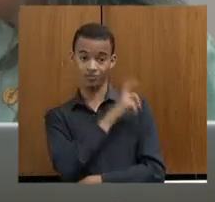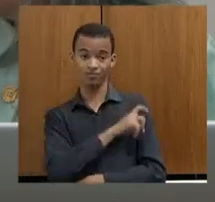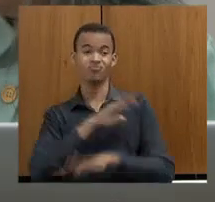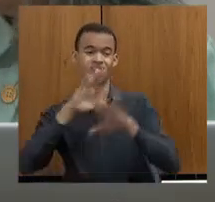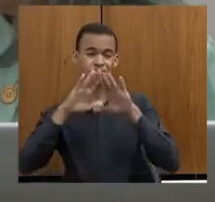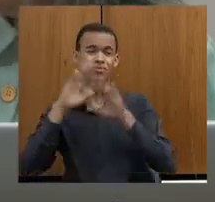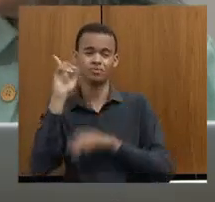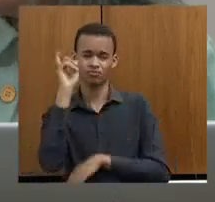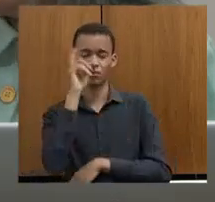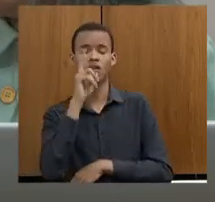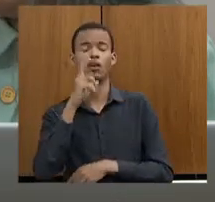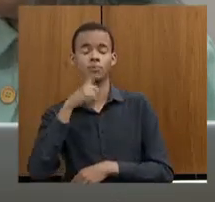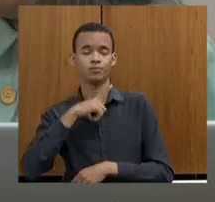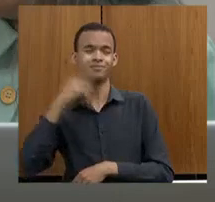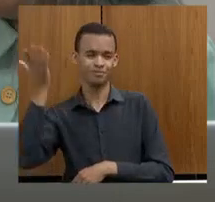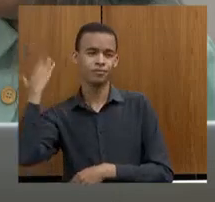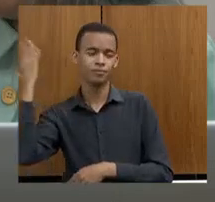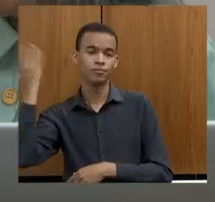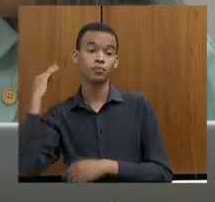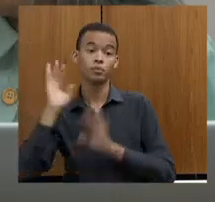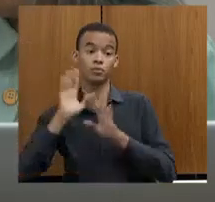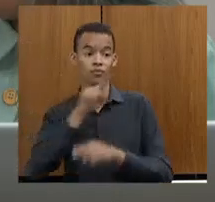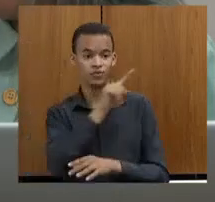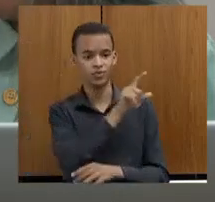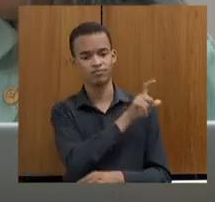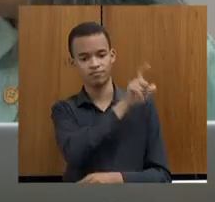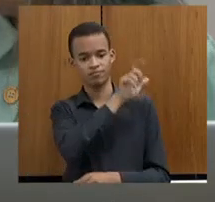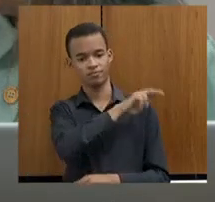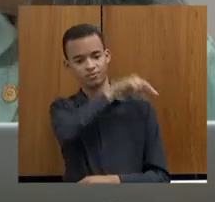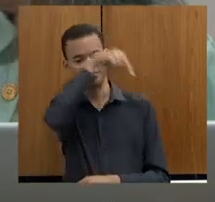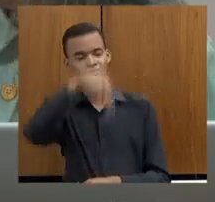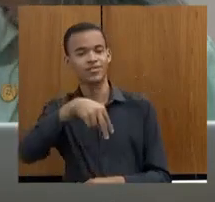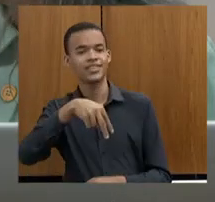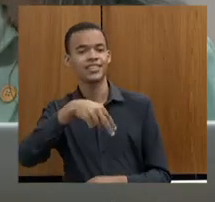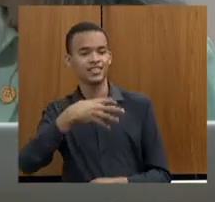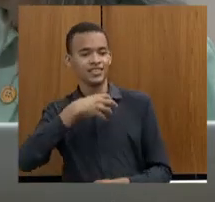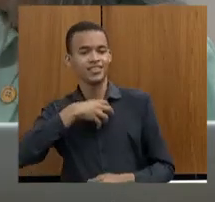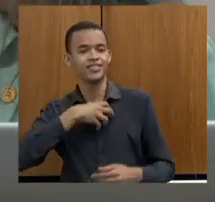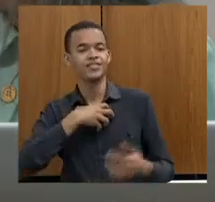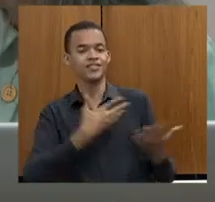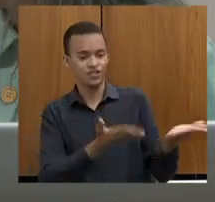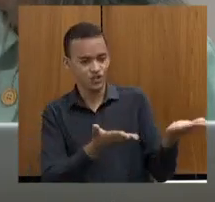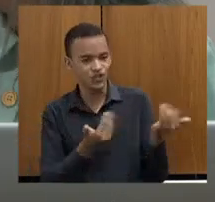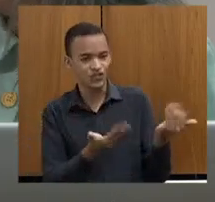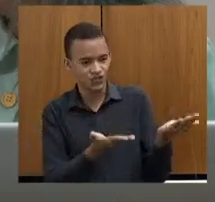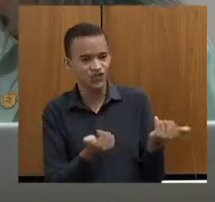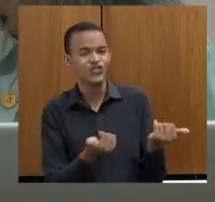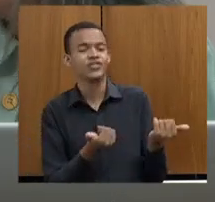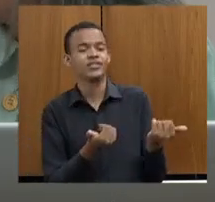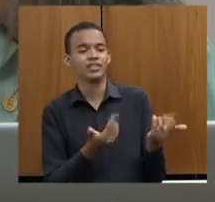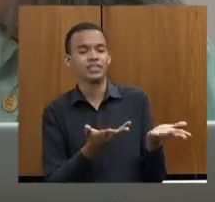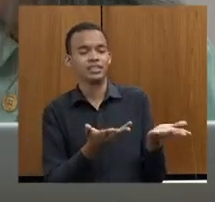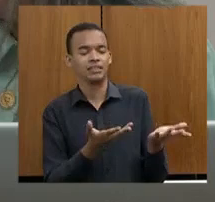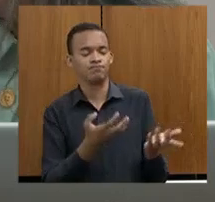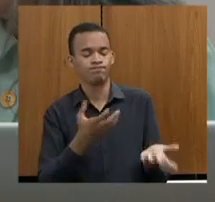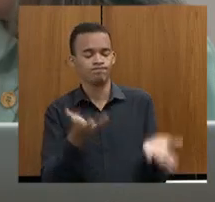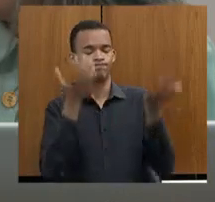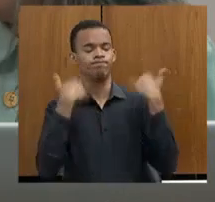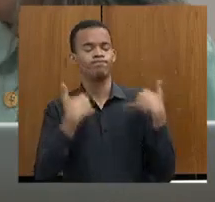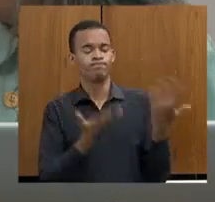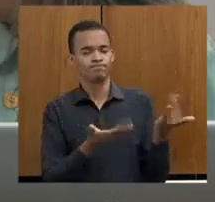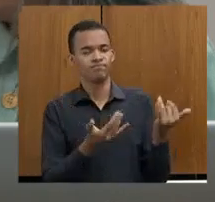na casa então o seu a sua Juventude mais a vontade de resolver e de fazer